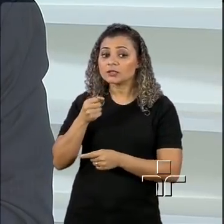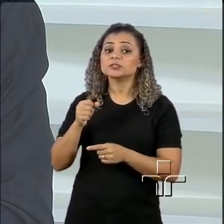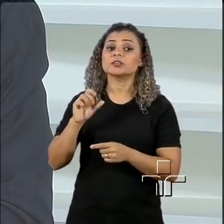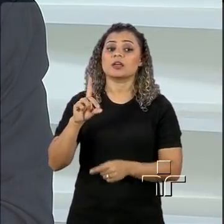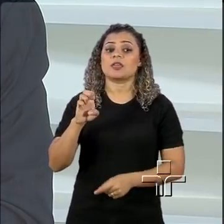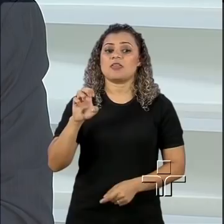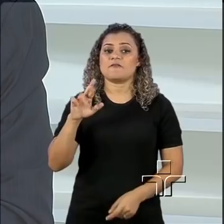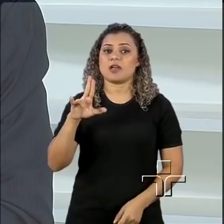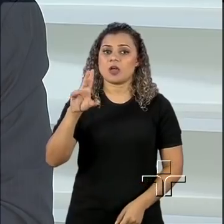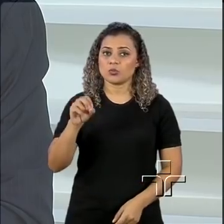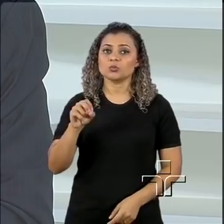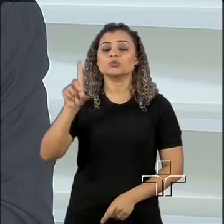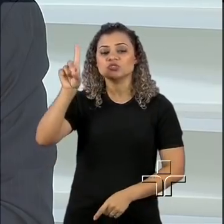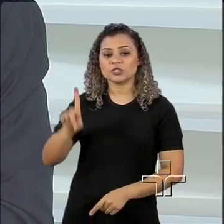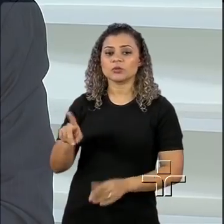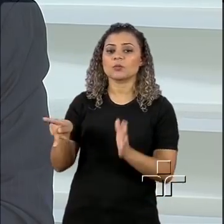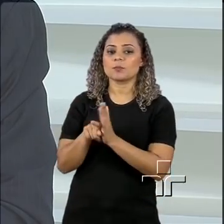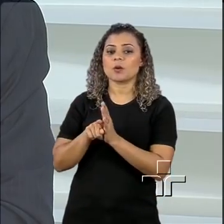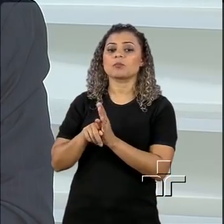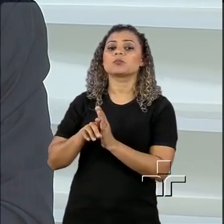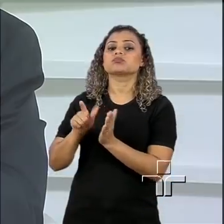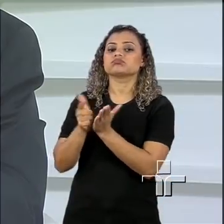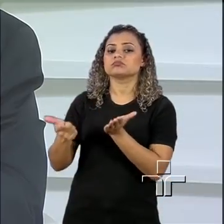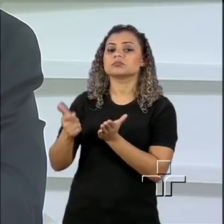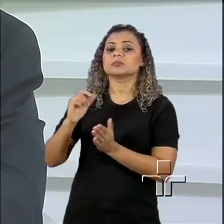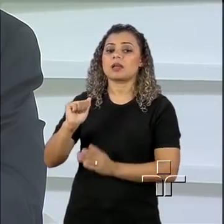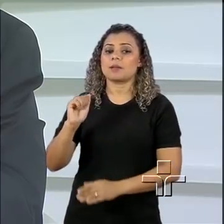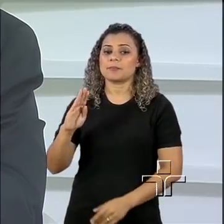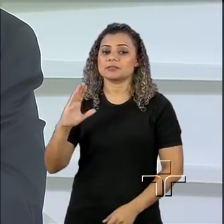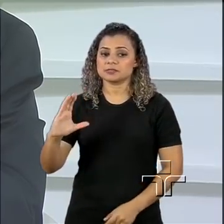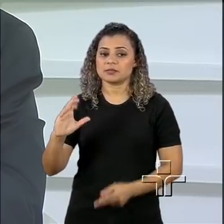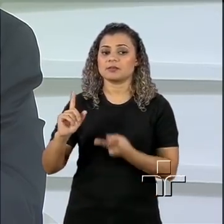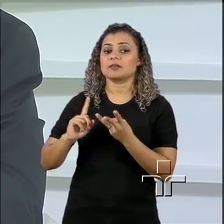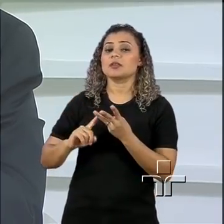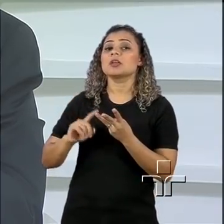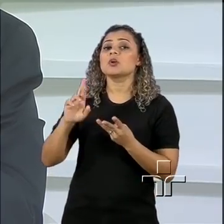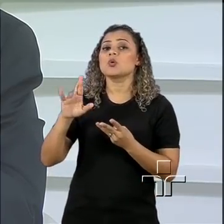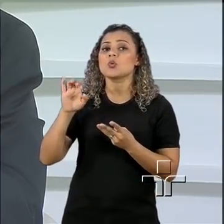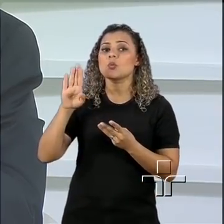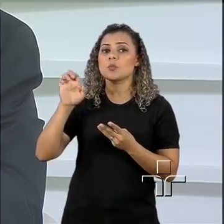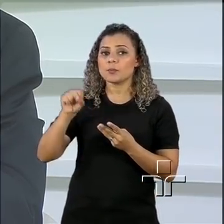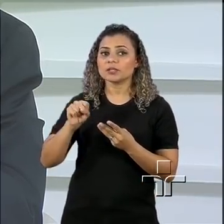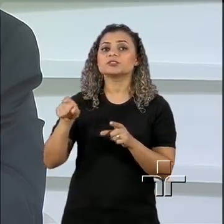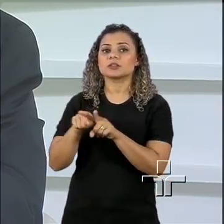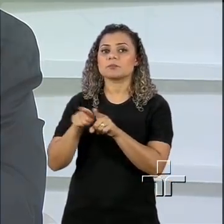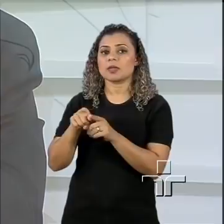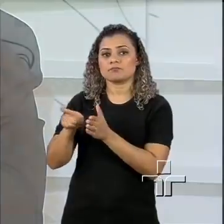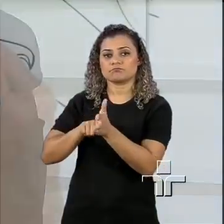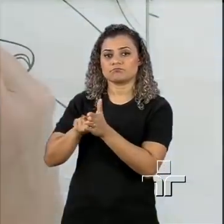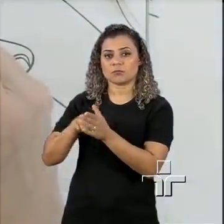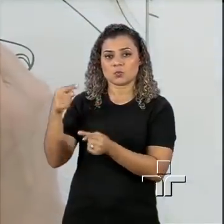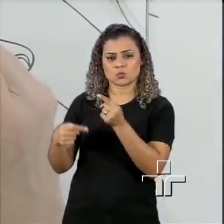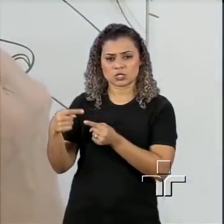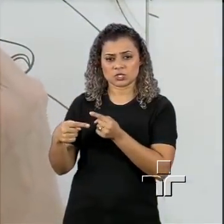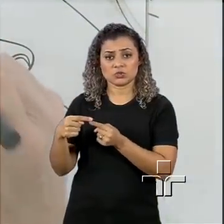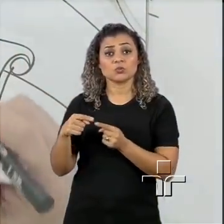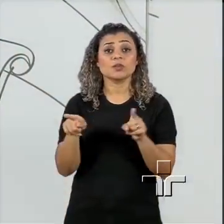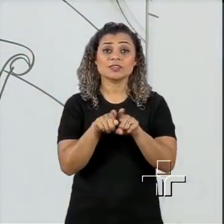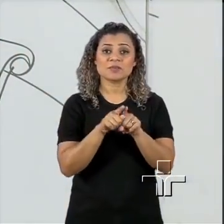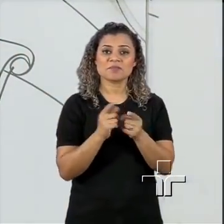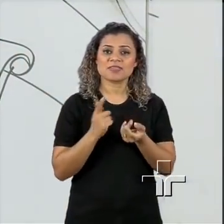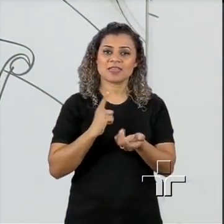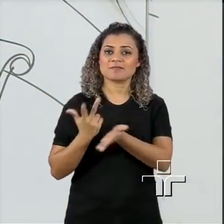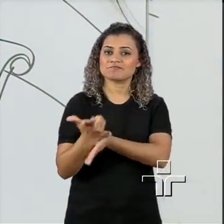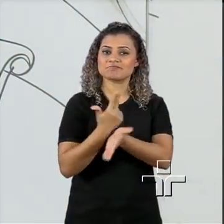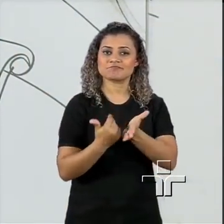de redação do Diário do Grande ABC, e Rubens Figueiredo, cientista político. Somos supervisionados